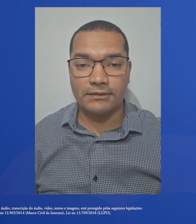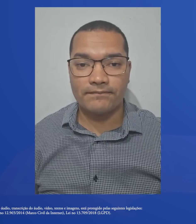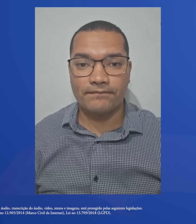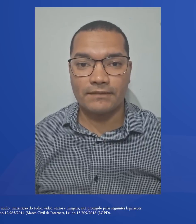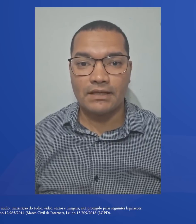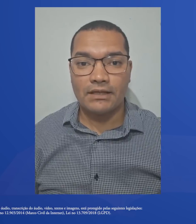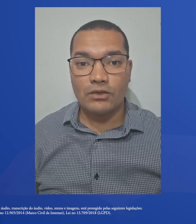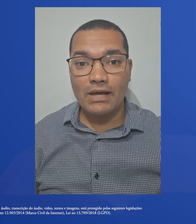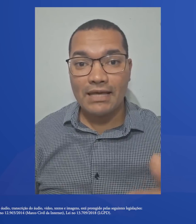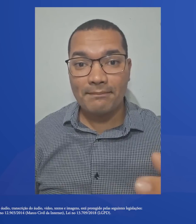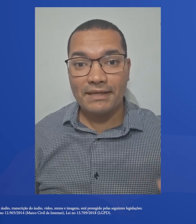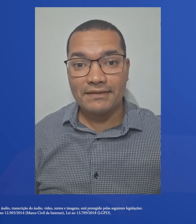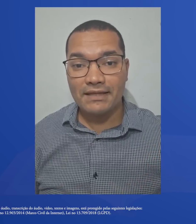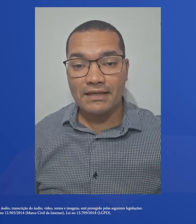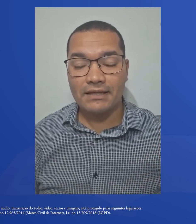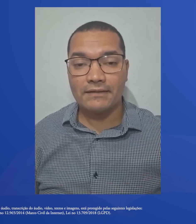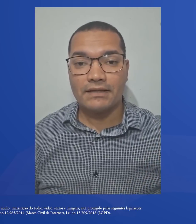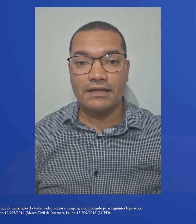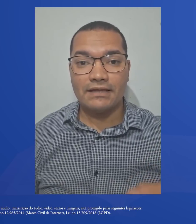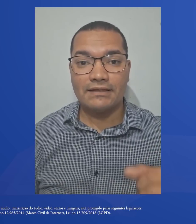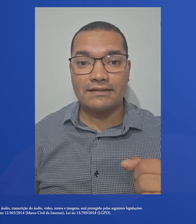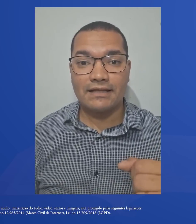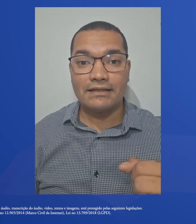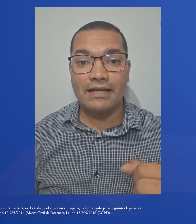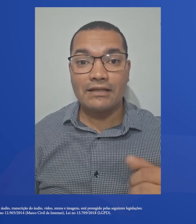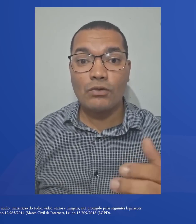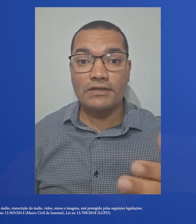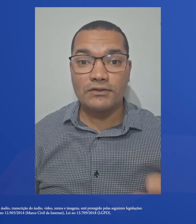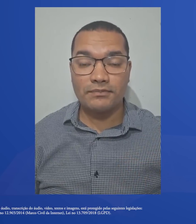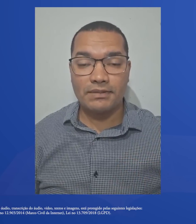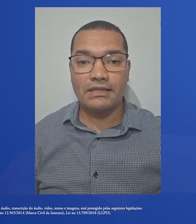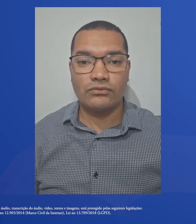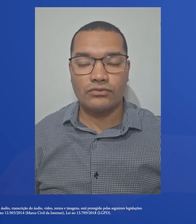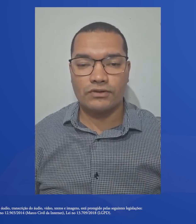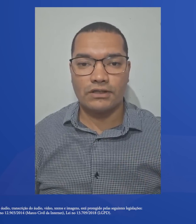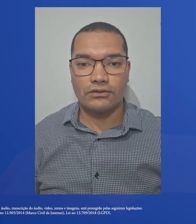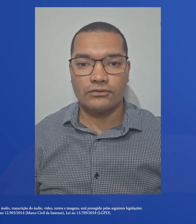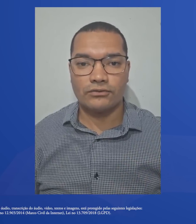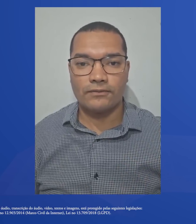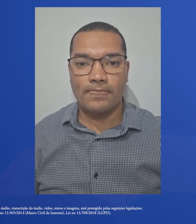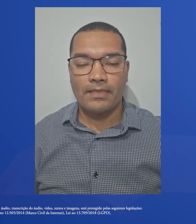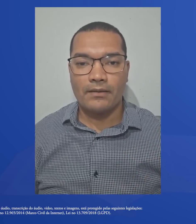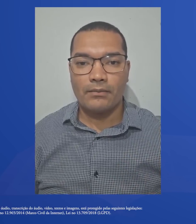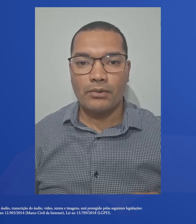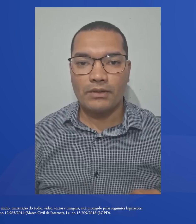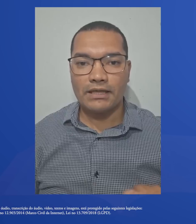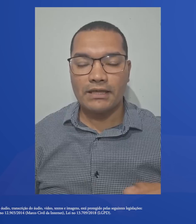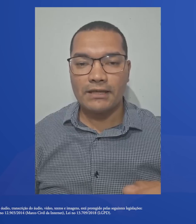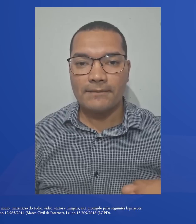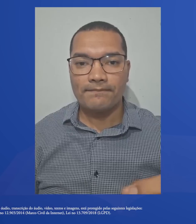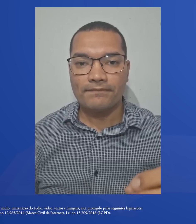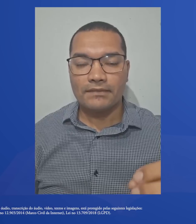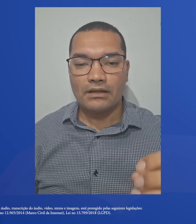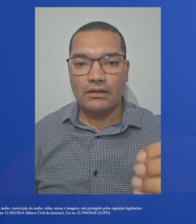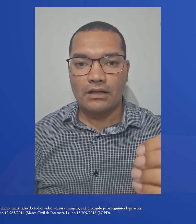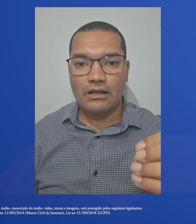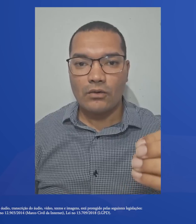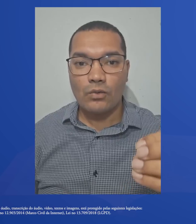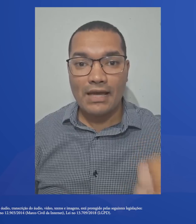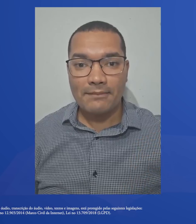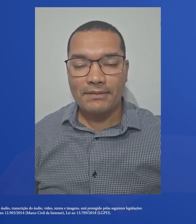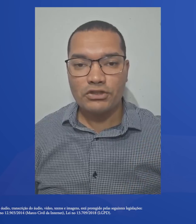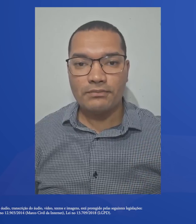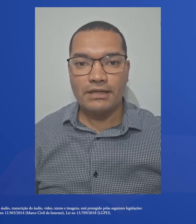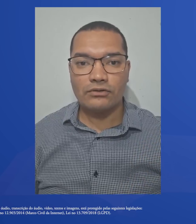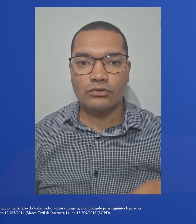me ama. E o arrepender, ele está ligado ao Espírito Santo, porque